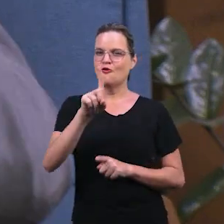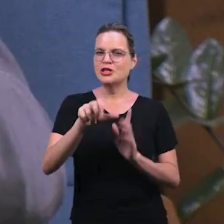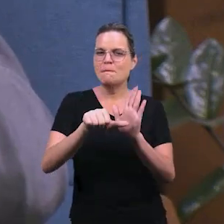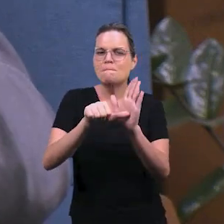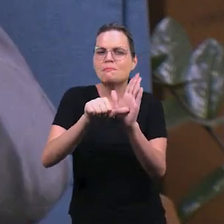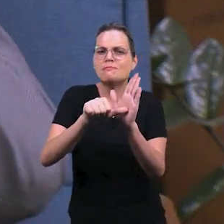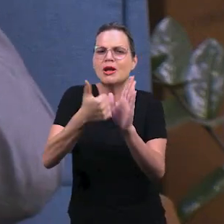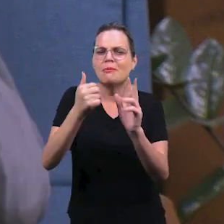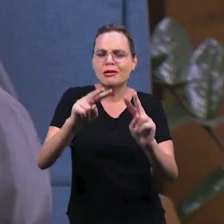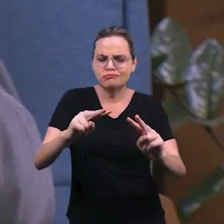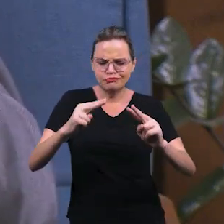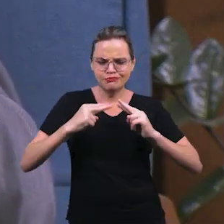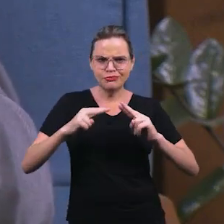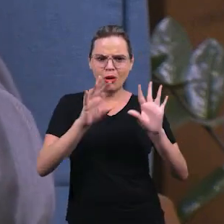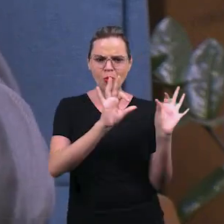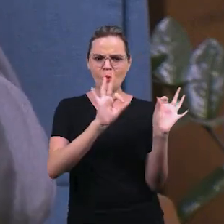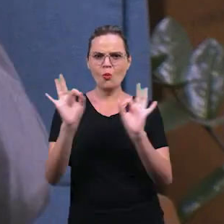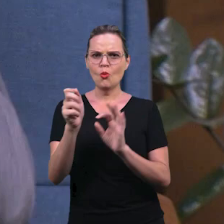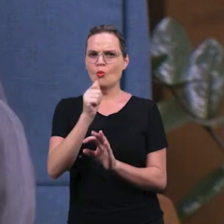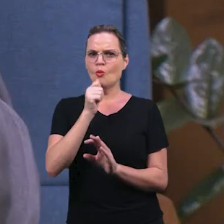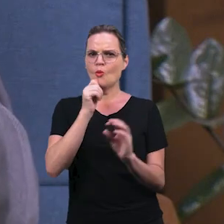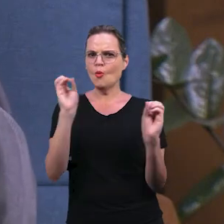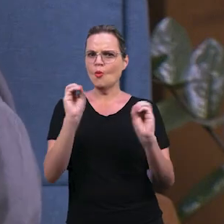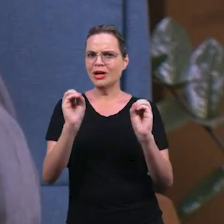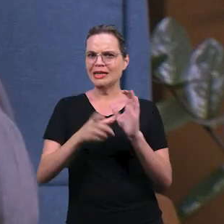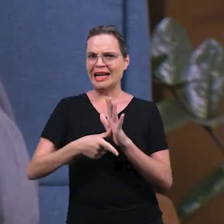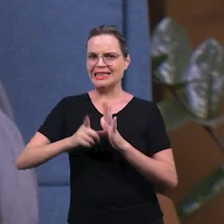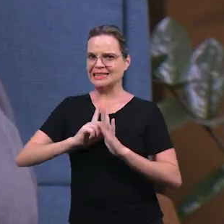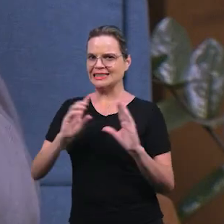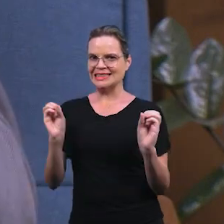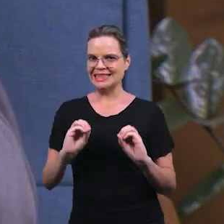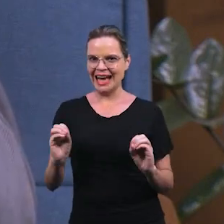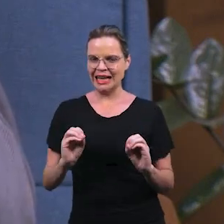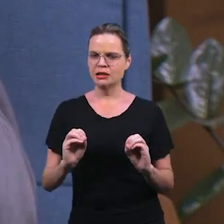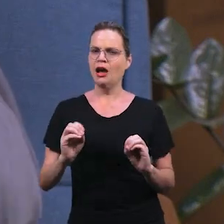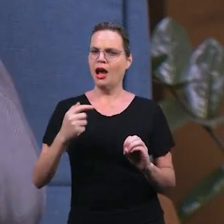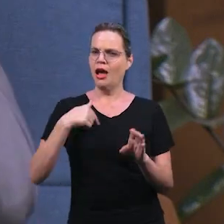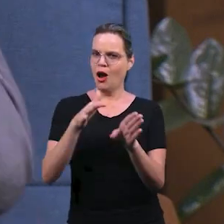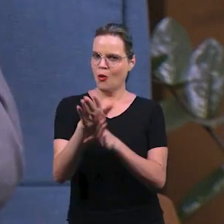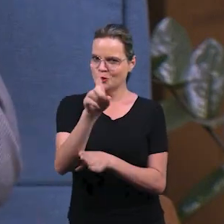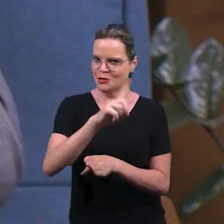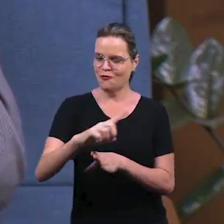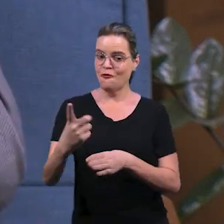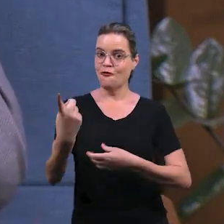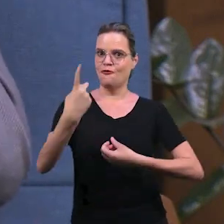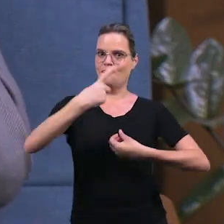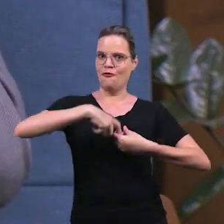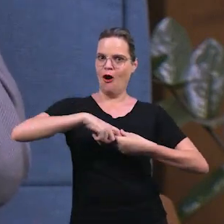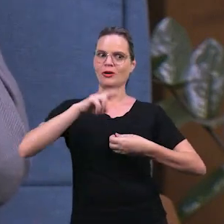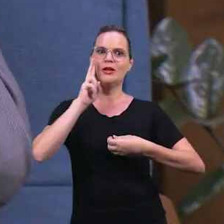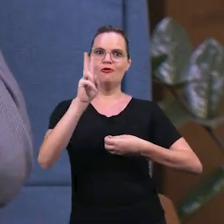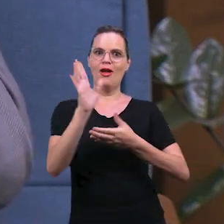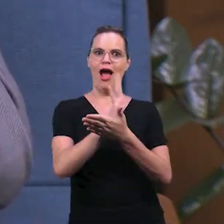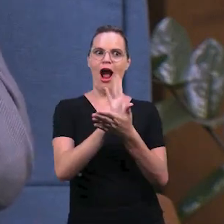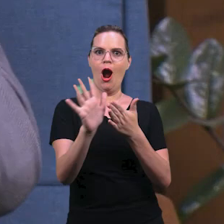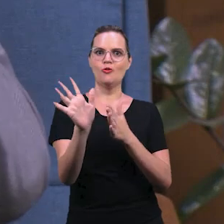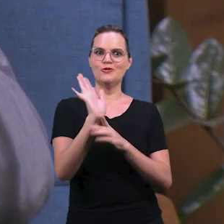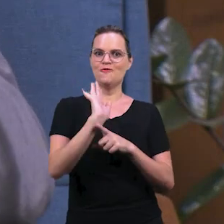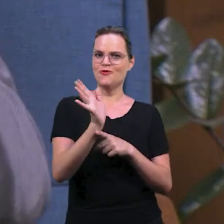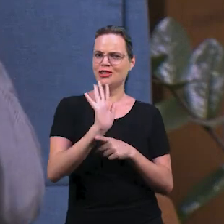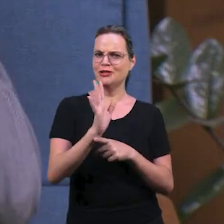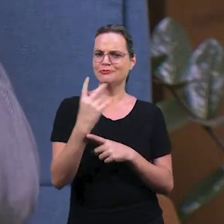está chegando agora, você que ainda não assistiu anteriormente nenhuma edição do Manaim Entrevista, eu recomendo que você volte lá, porque tem